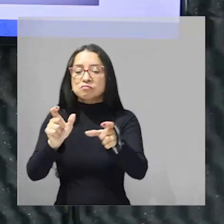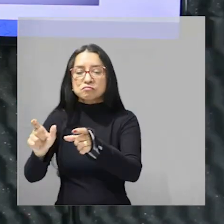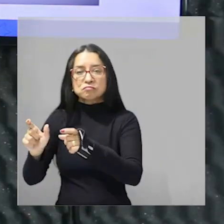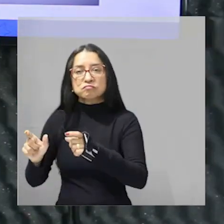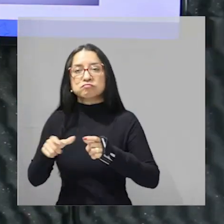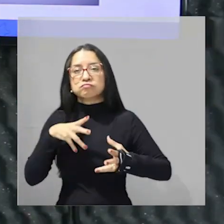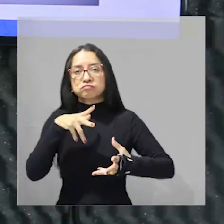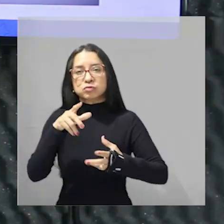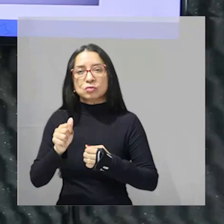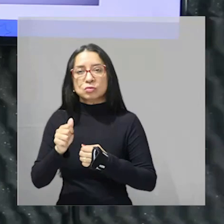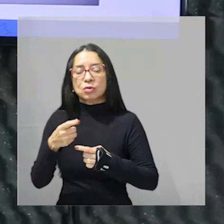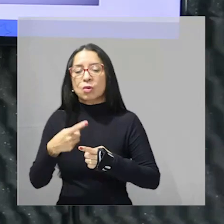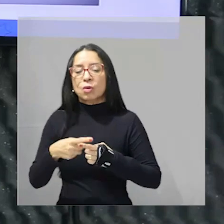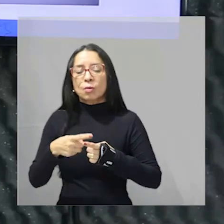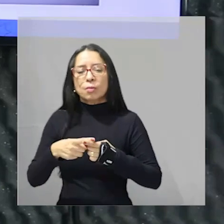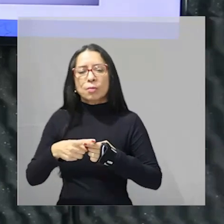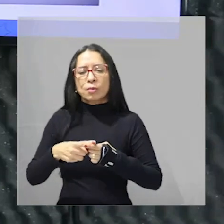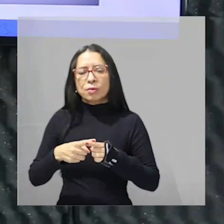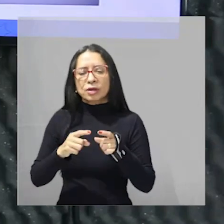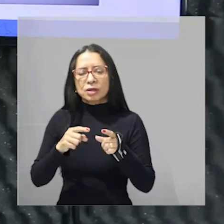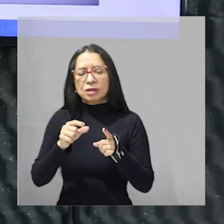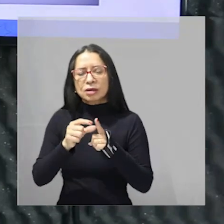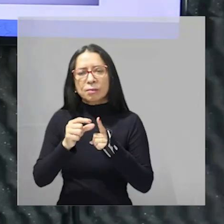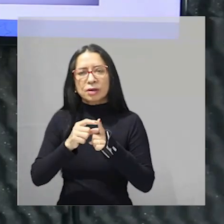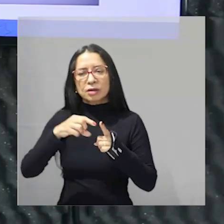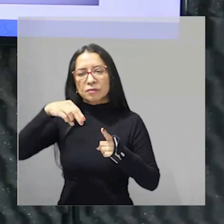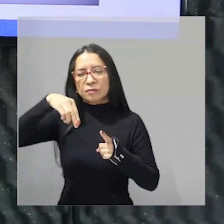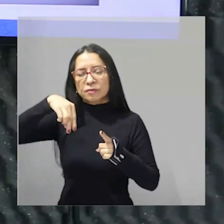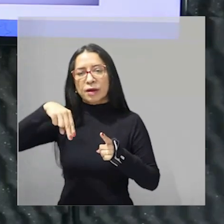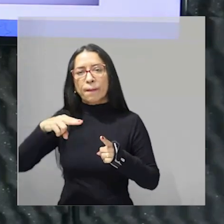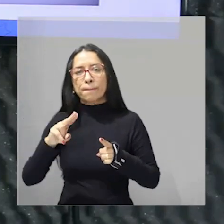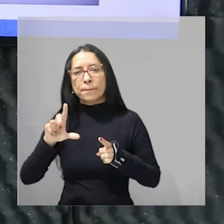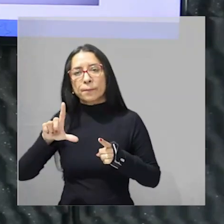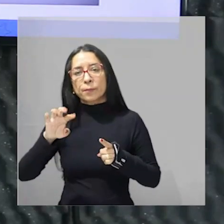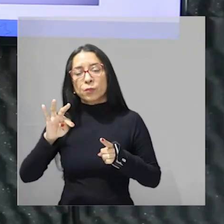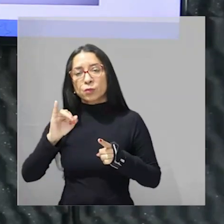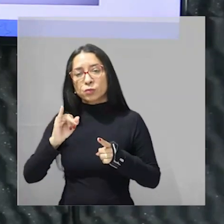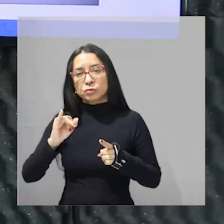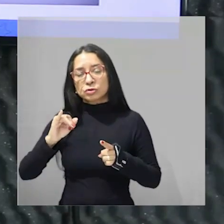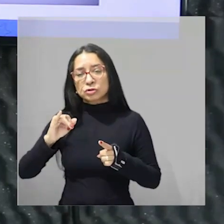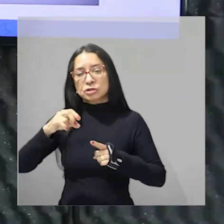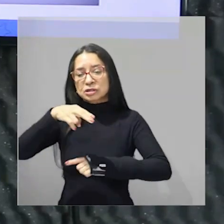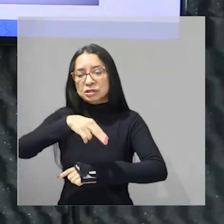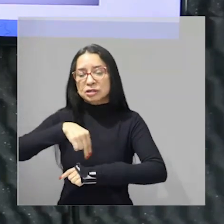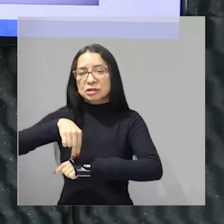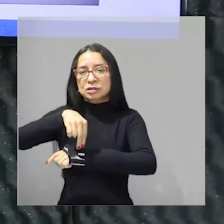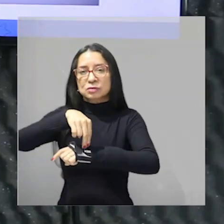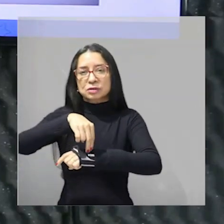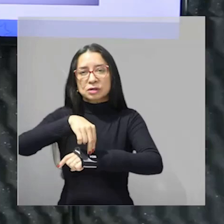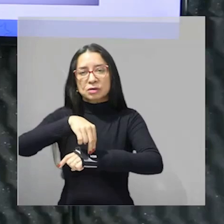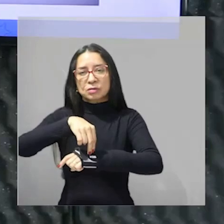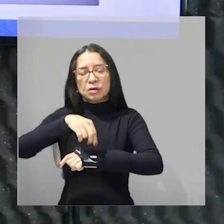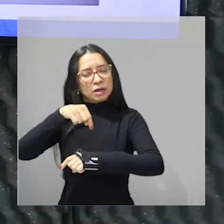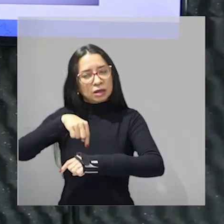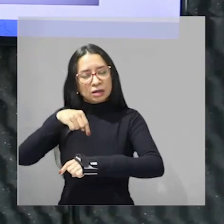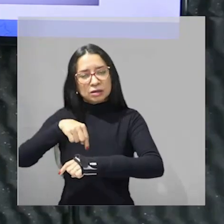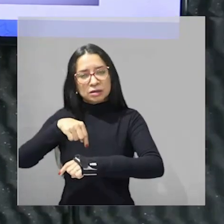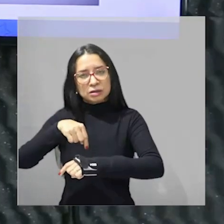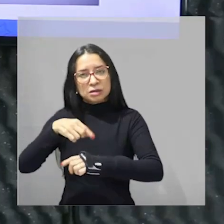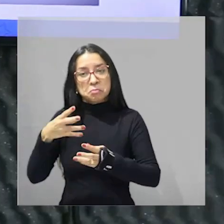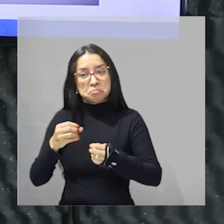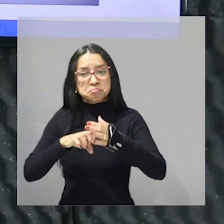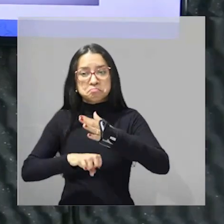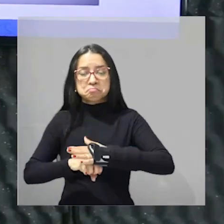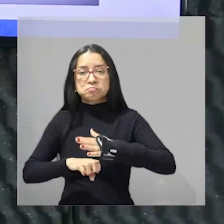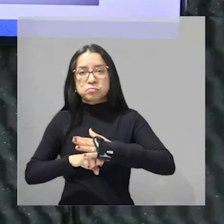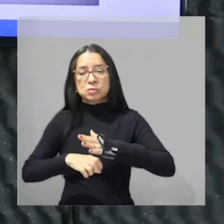termo multinacional não é tão adequado, Marcos? Simples, galera, tá? Porque quando tu fala multinacional, dá a ideia de multinacionalidade, como se essas